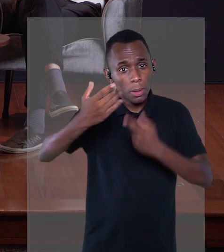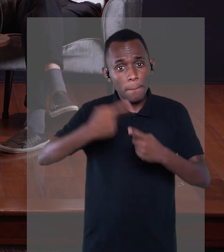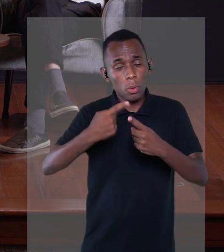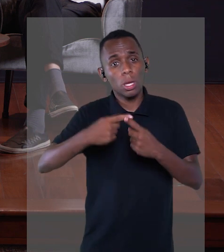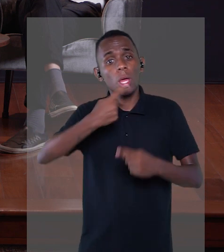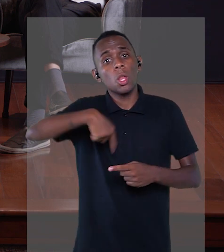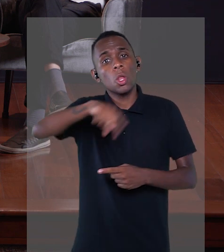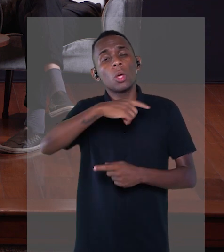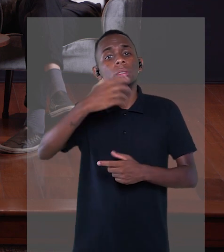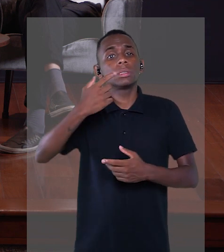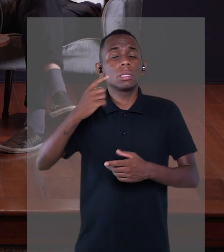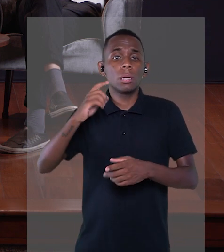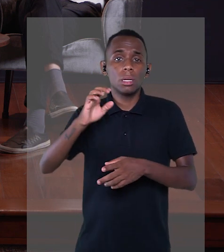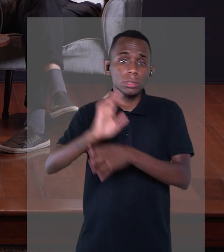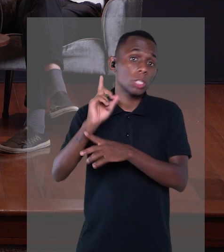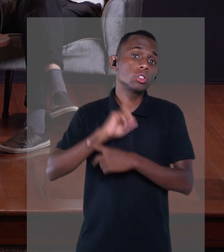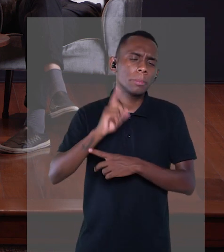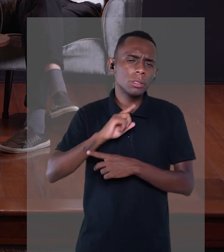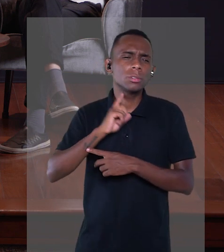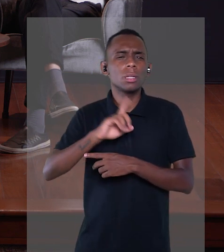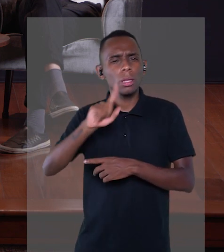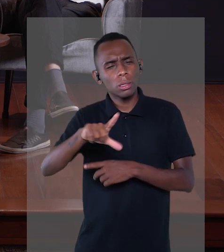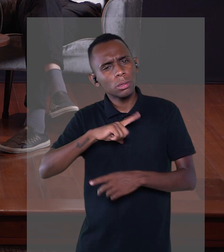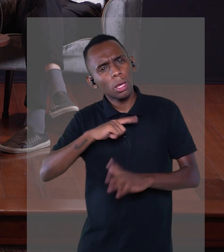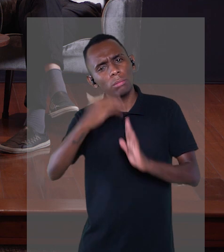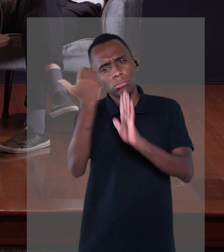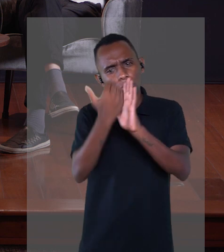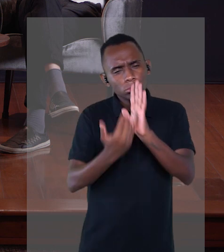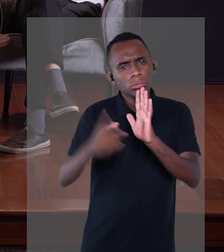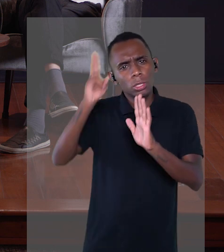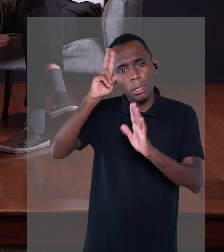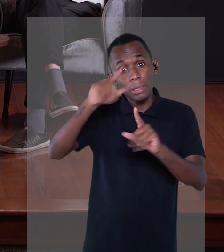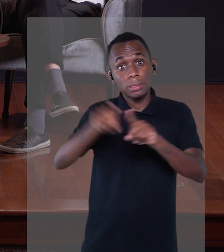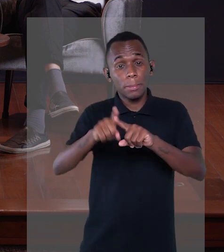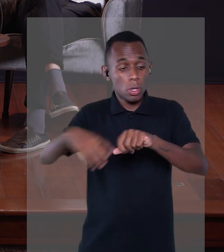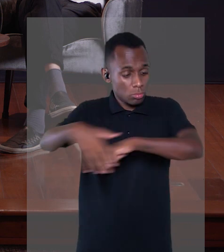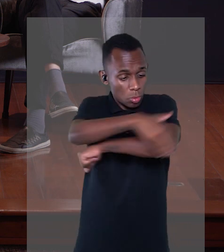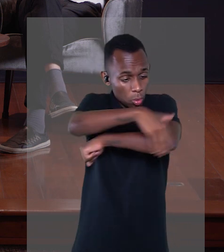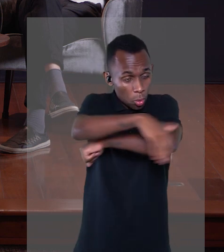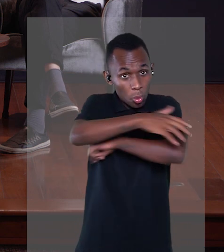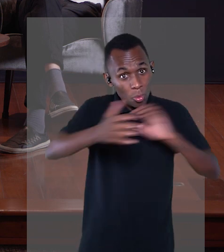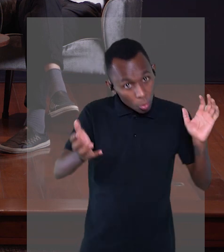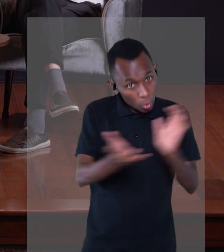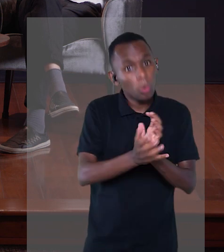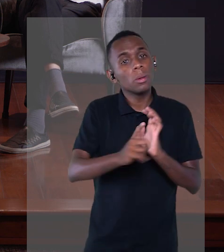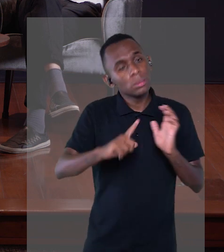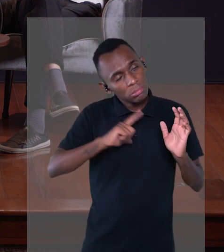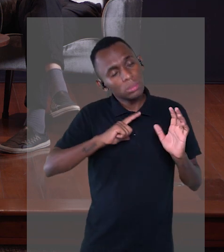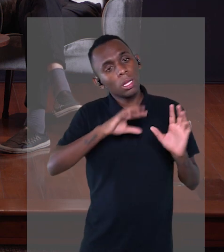nossa canção é de uma Minas Gerais meio mítica, né, e tem uma citação do Clube da Esquina ali, né, tem uma